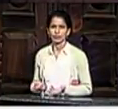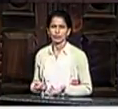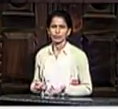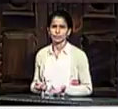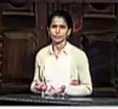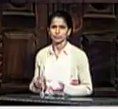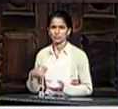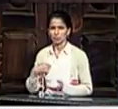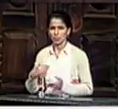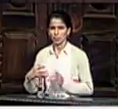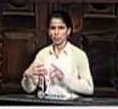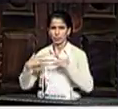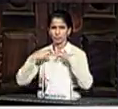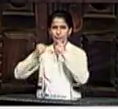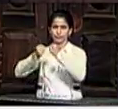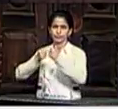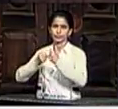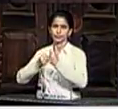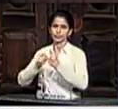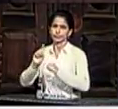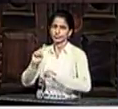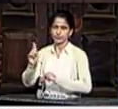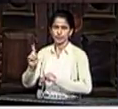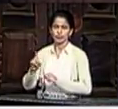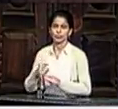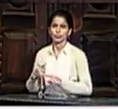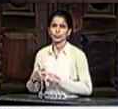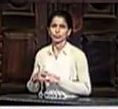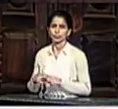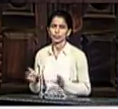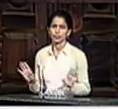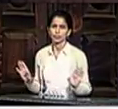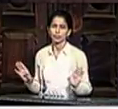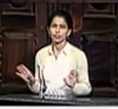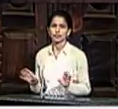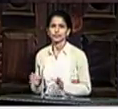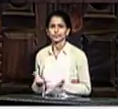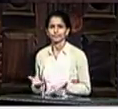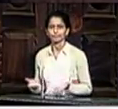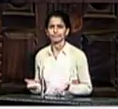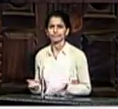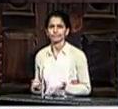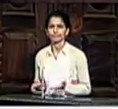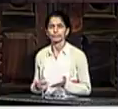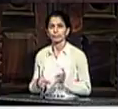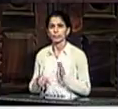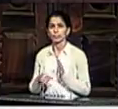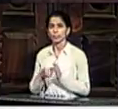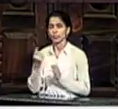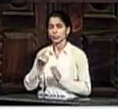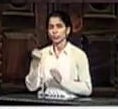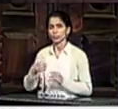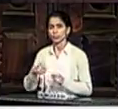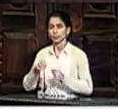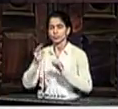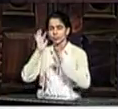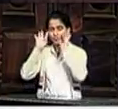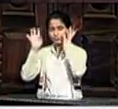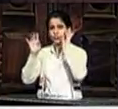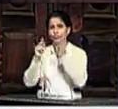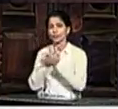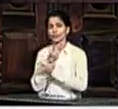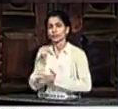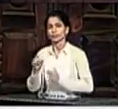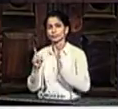agredido de nenhuma forma. Então, deputado, a gente tem que primeiro entender o que aconteceu. A lei